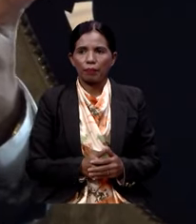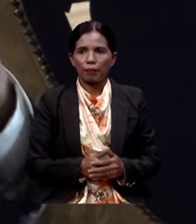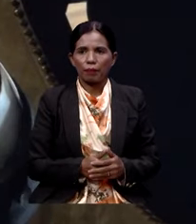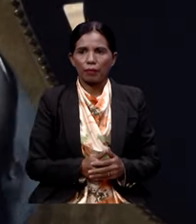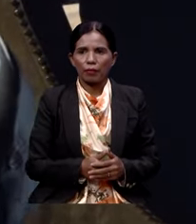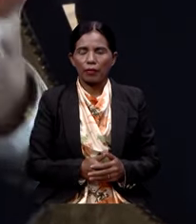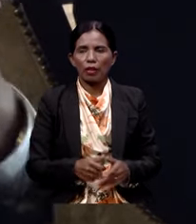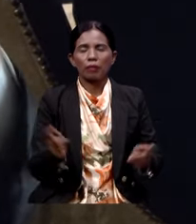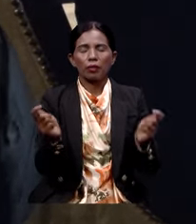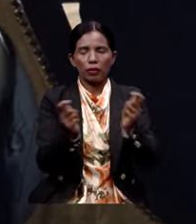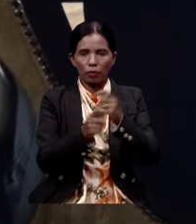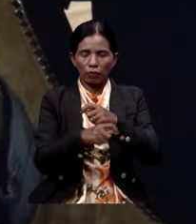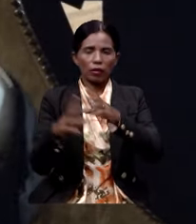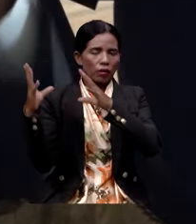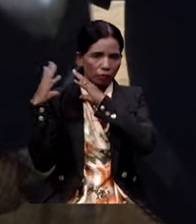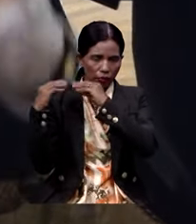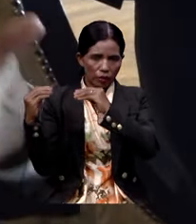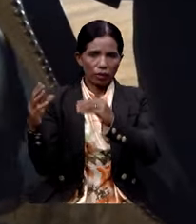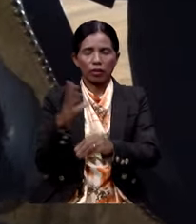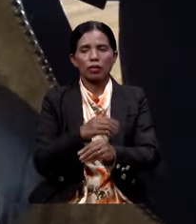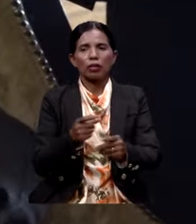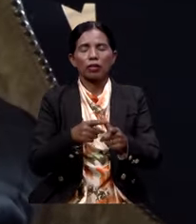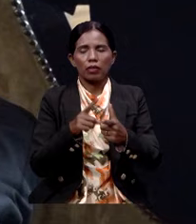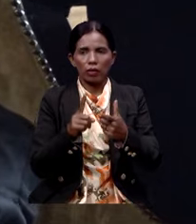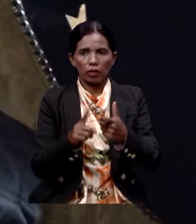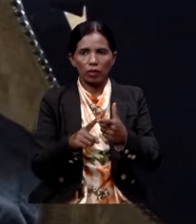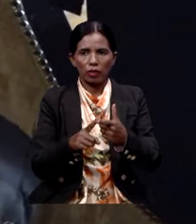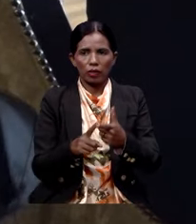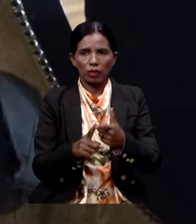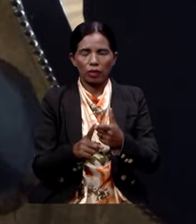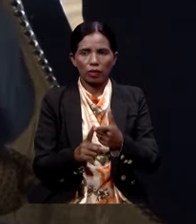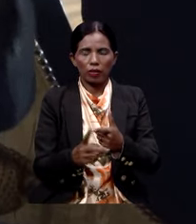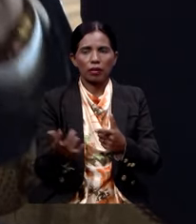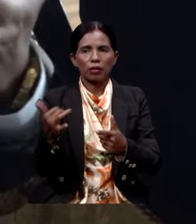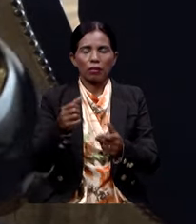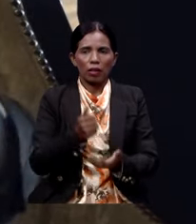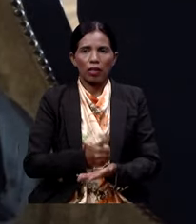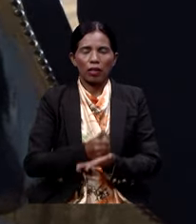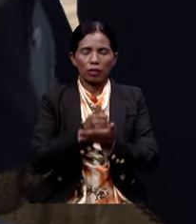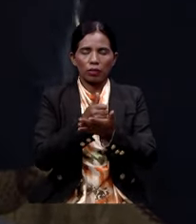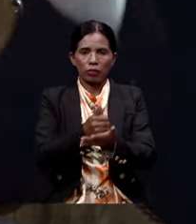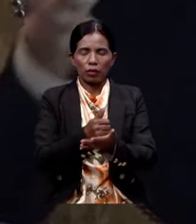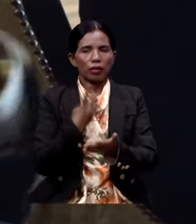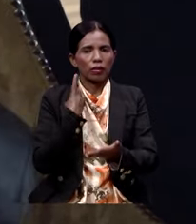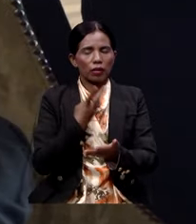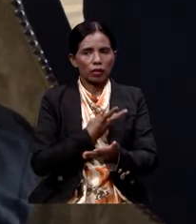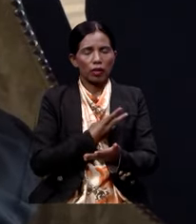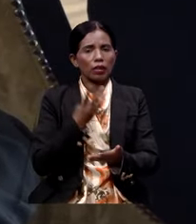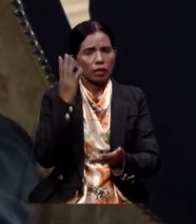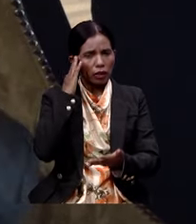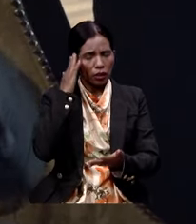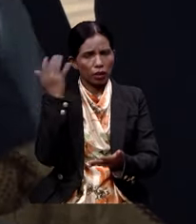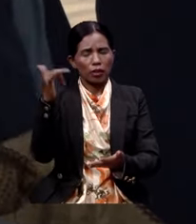Bela troca de experiência entre engenheiros, né? Engenheiro Sirene, pela ajuda Mosita, a técnica Sira, experiência